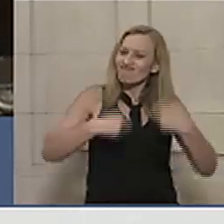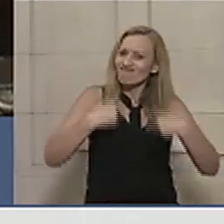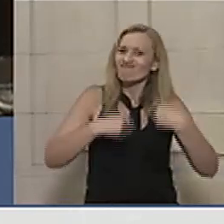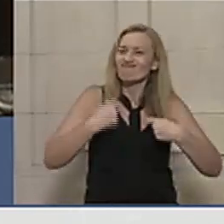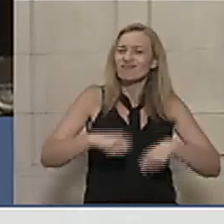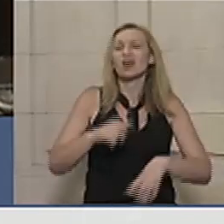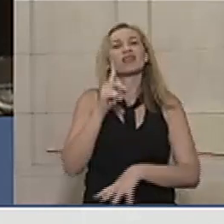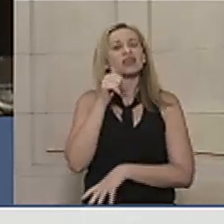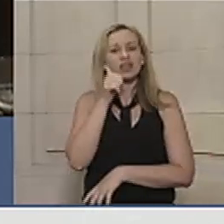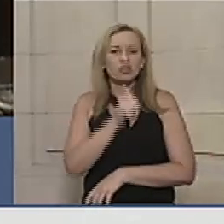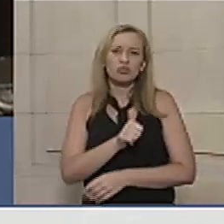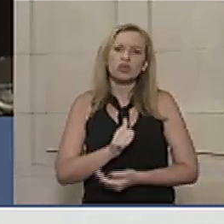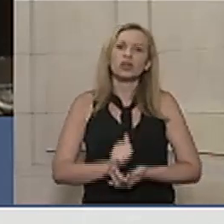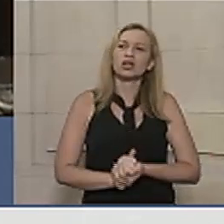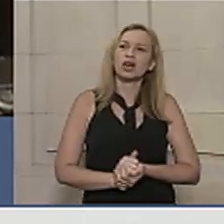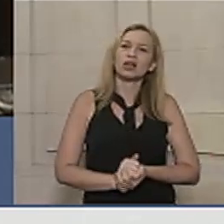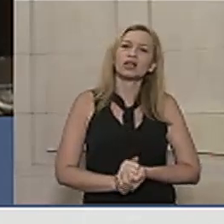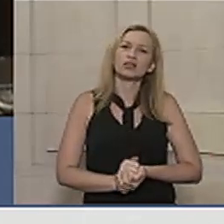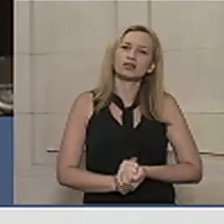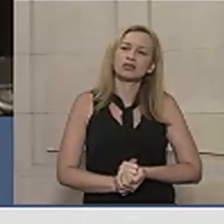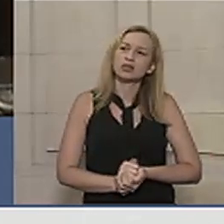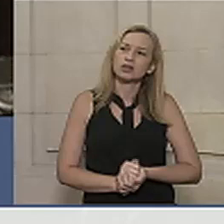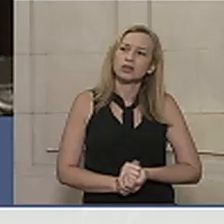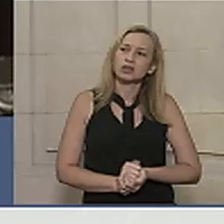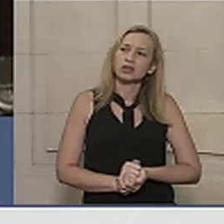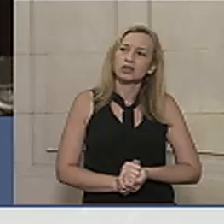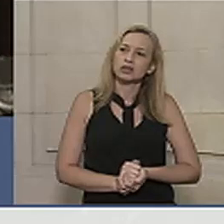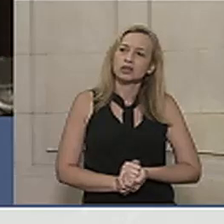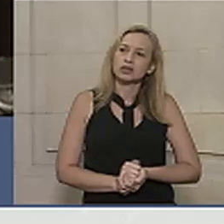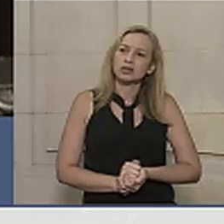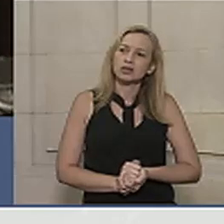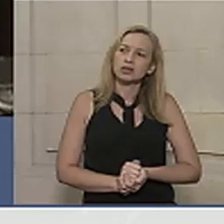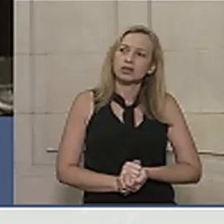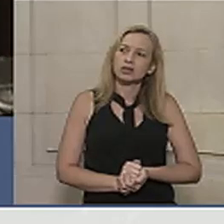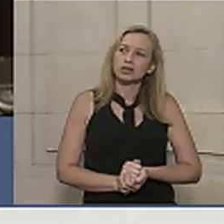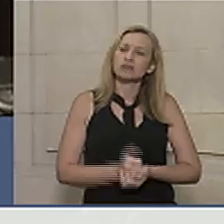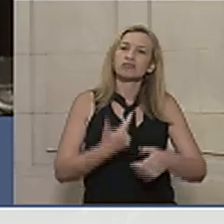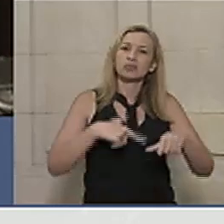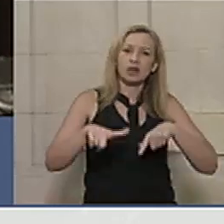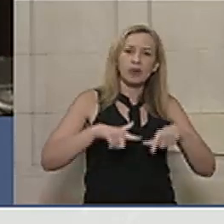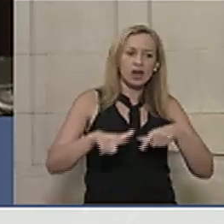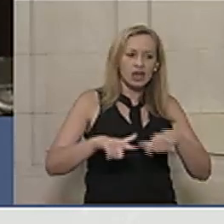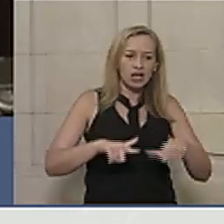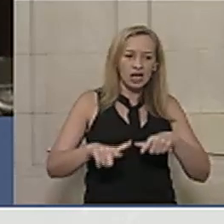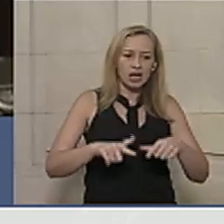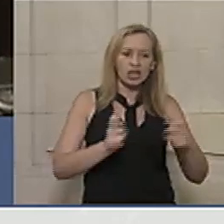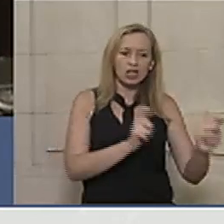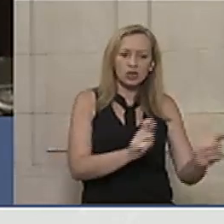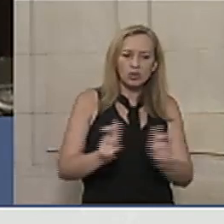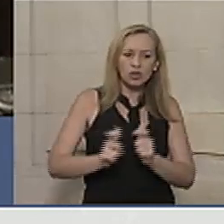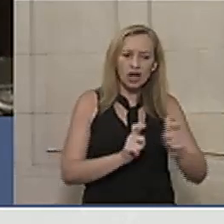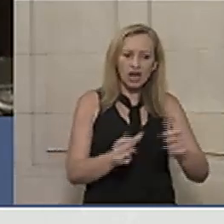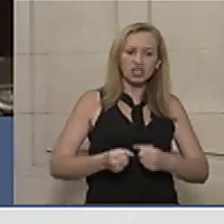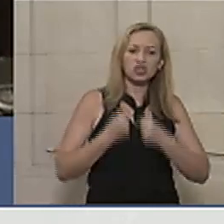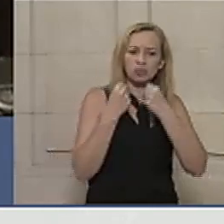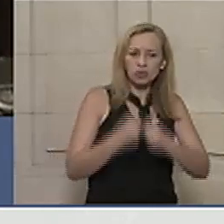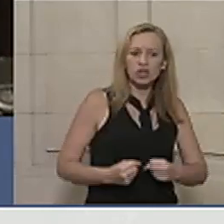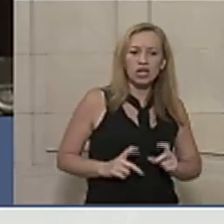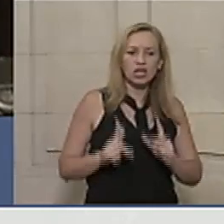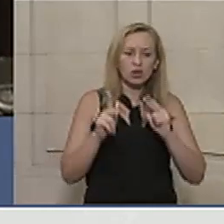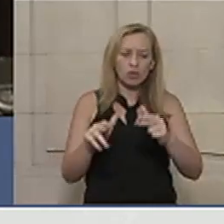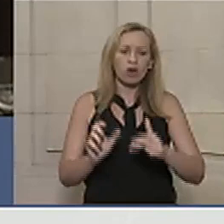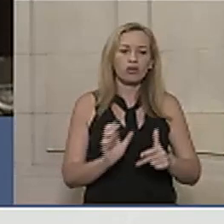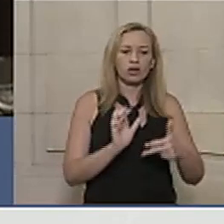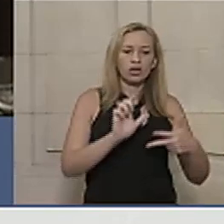das mulheres de assumirem espaços de poder, como o espaço do Legislativo,